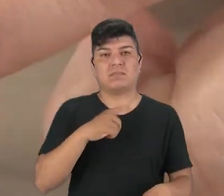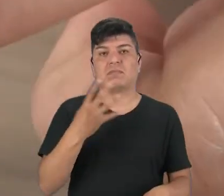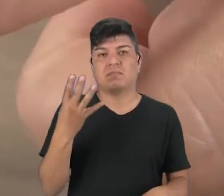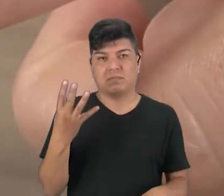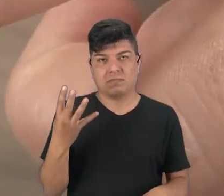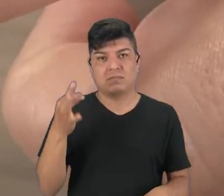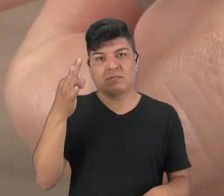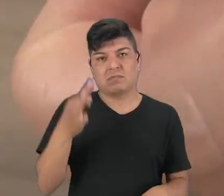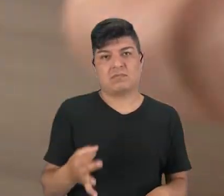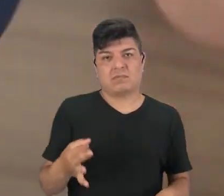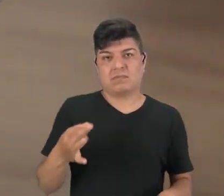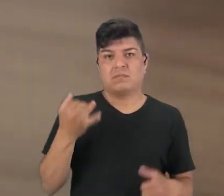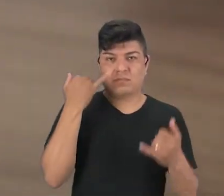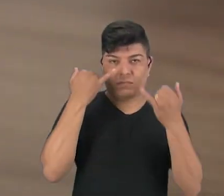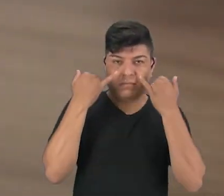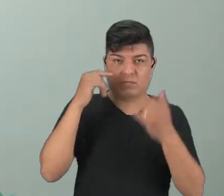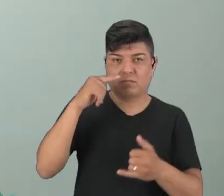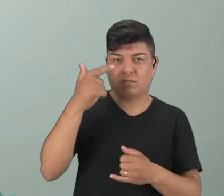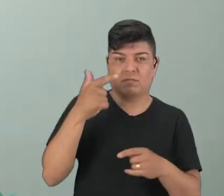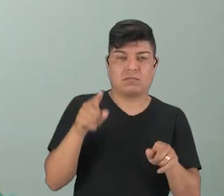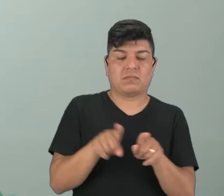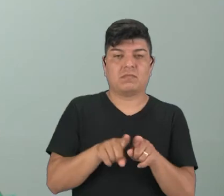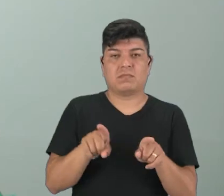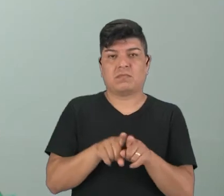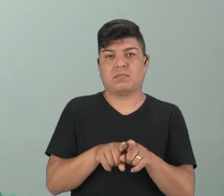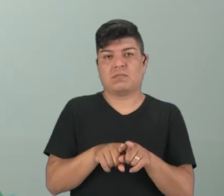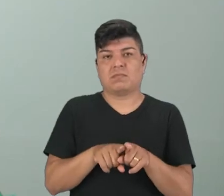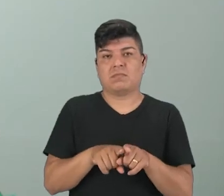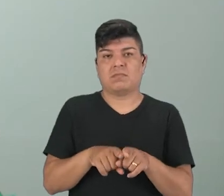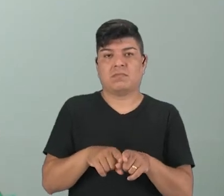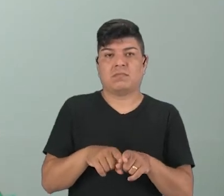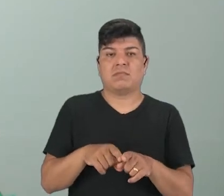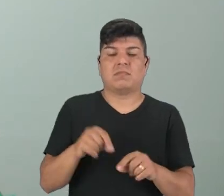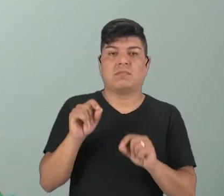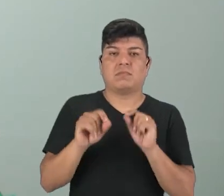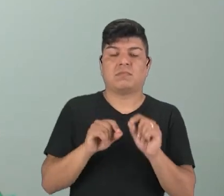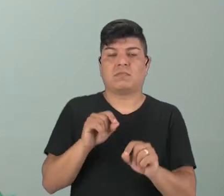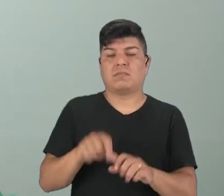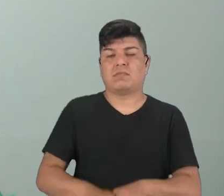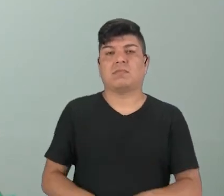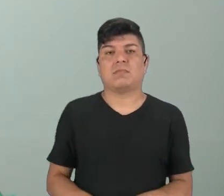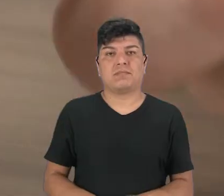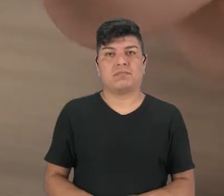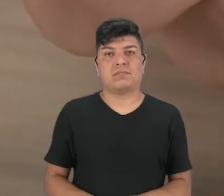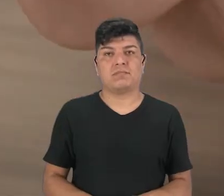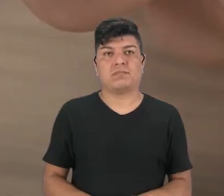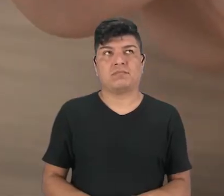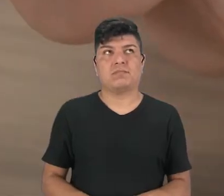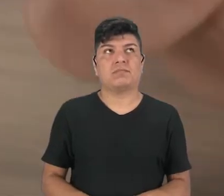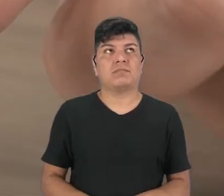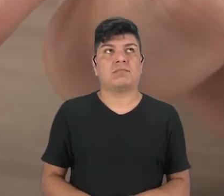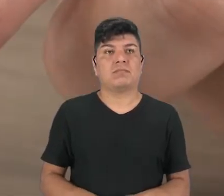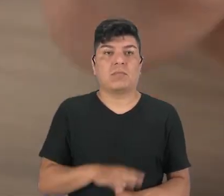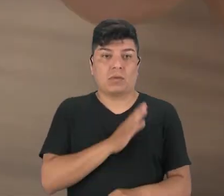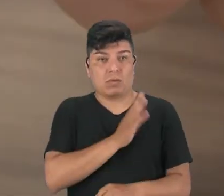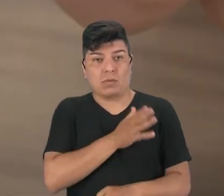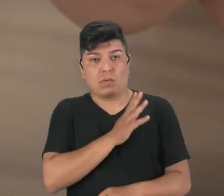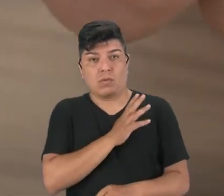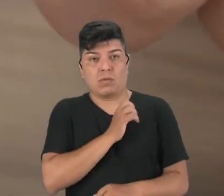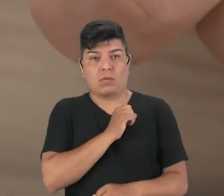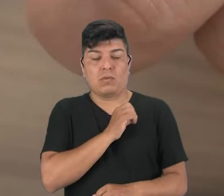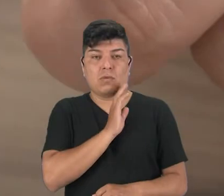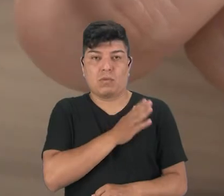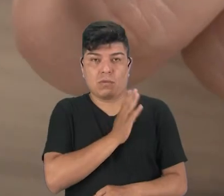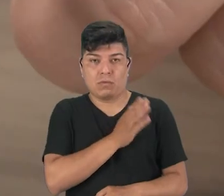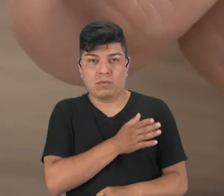outras informações, né, como o estado, né, os batimentos